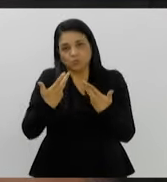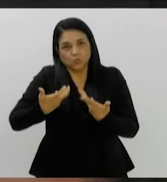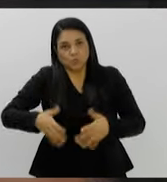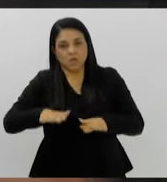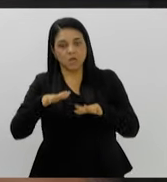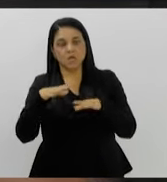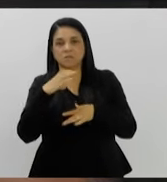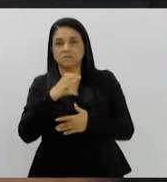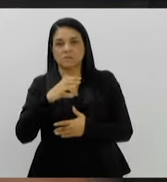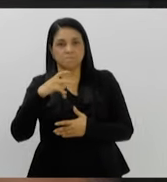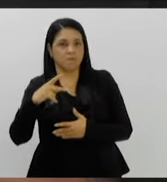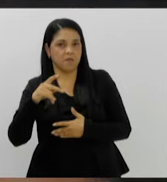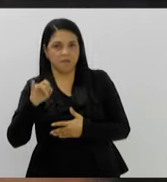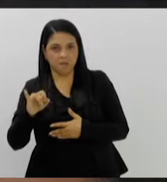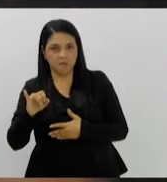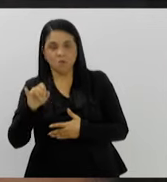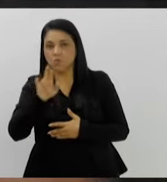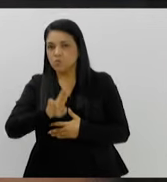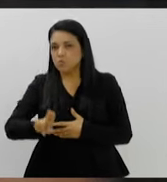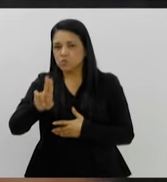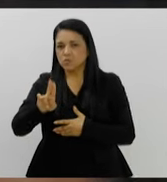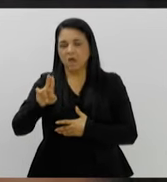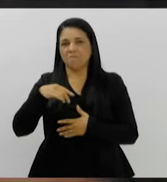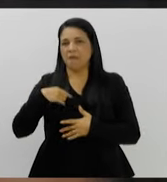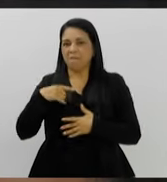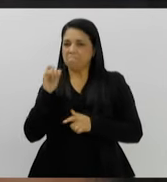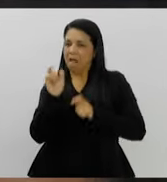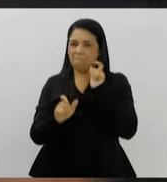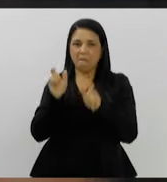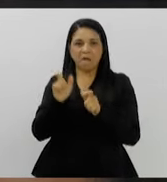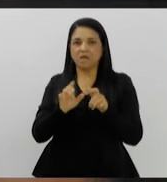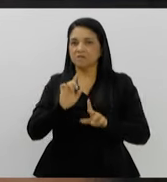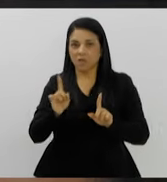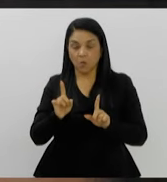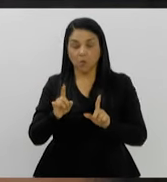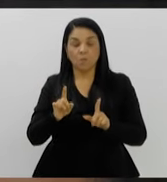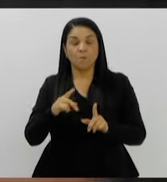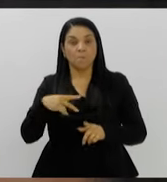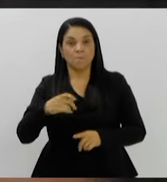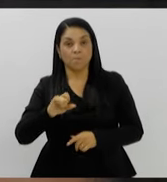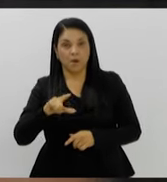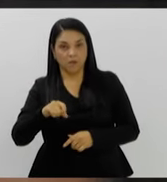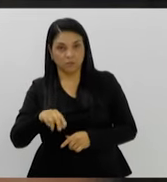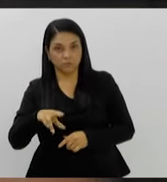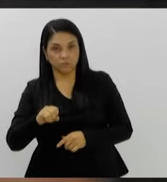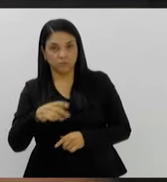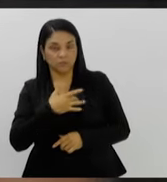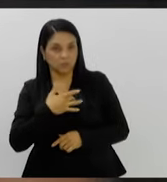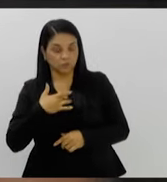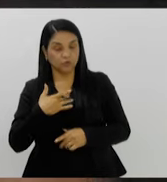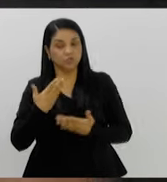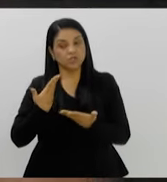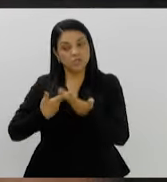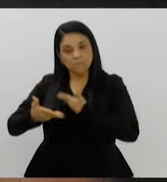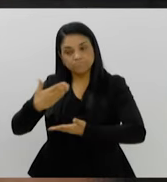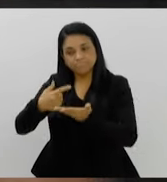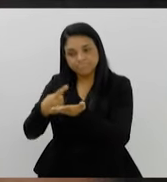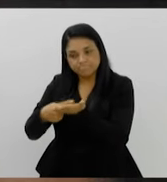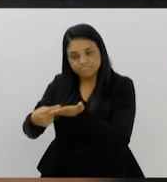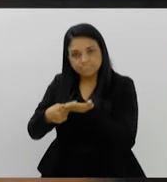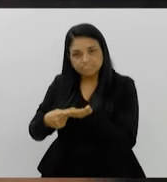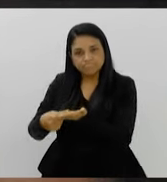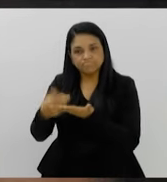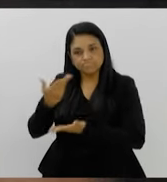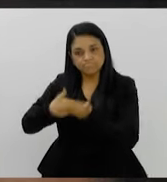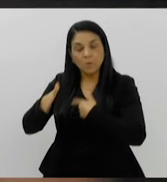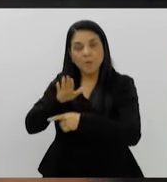instrumento para avacalhar xinqu alhar plano nenhum pelo contrário para chegar a um bom acordo de modo que a gente pudesse ajudar essas mães que